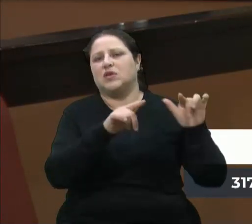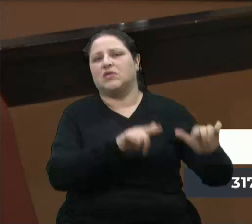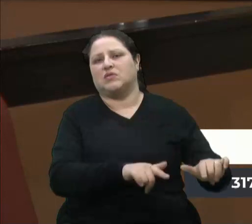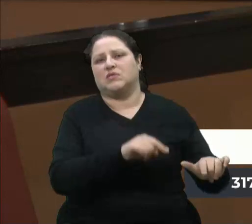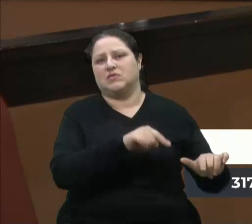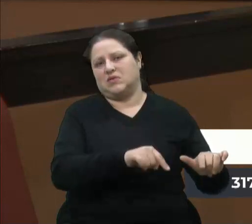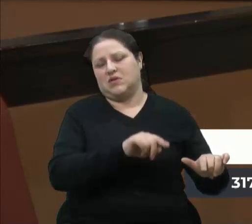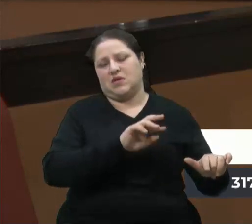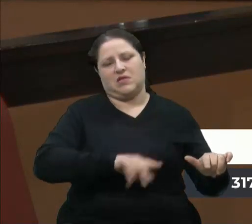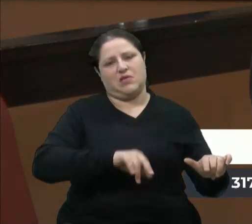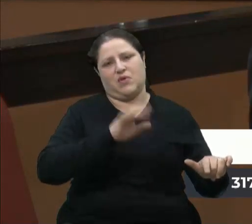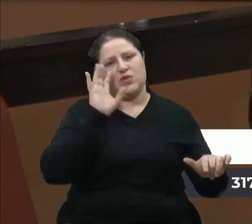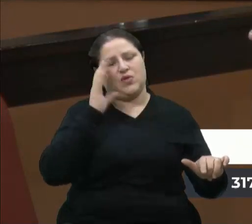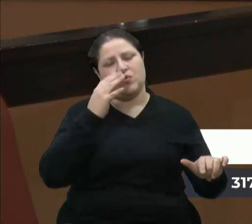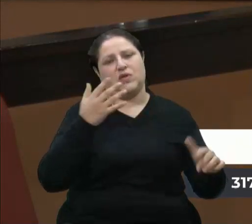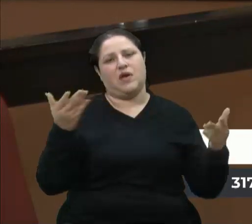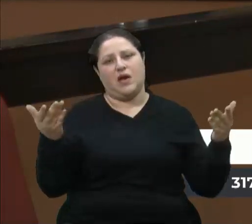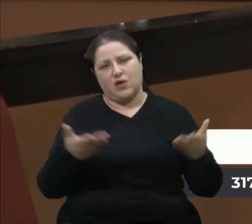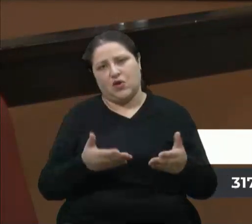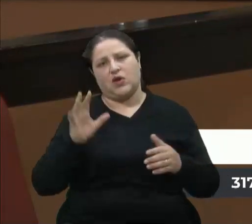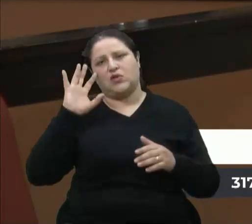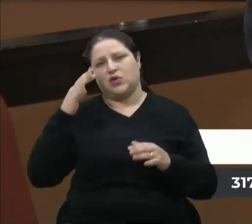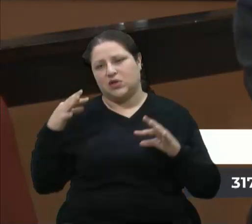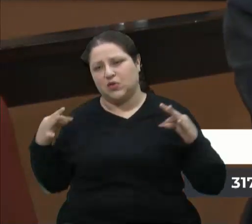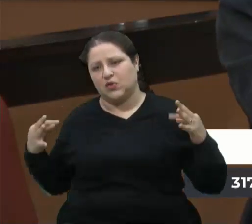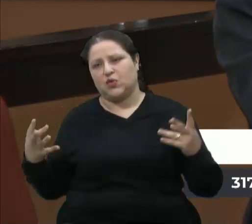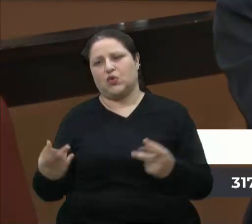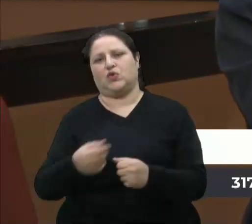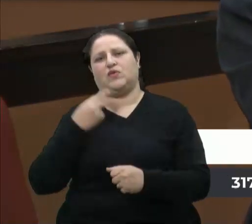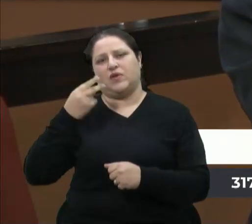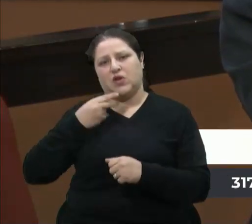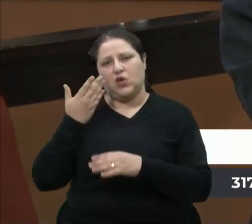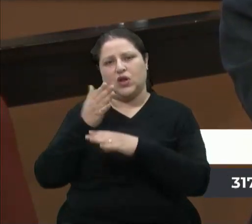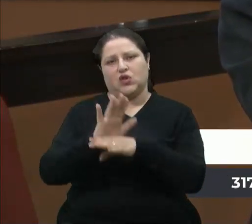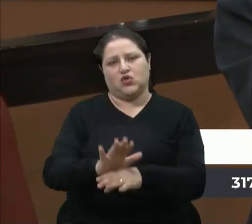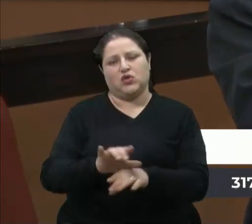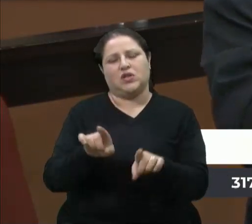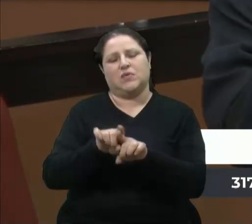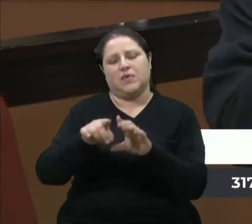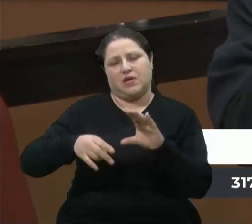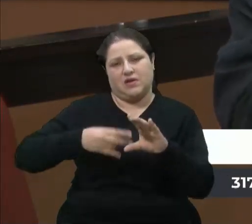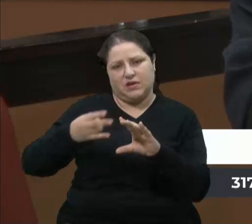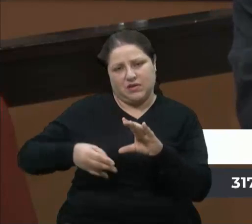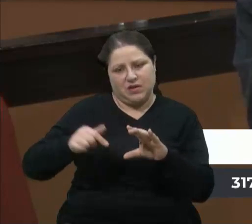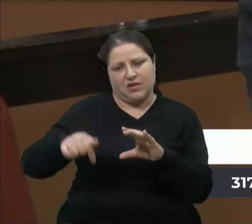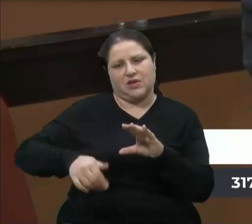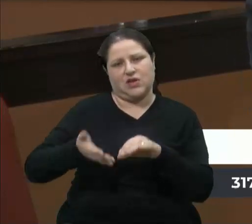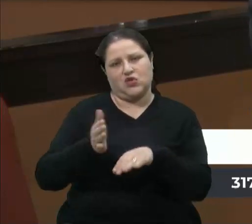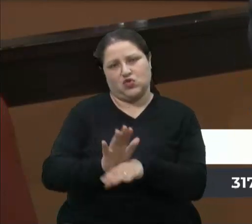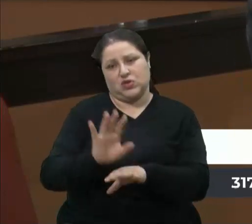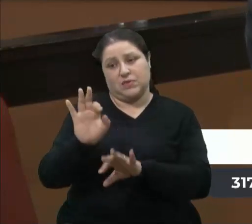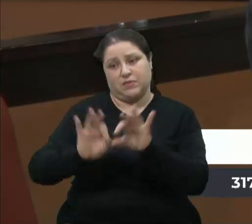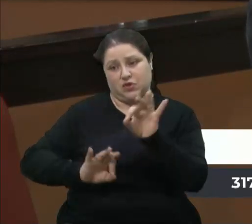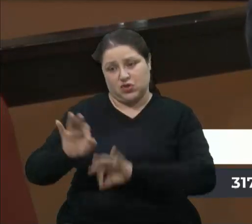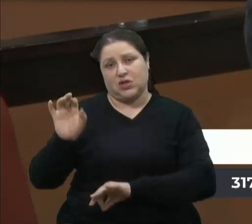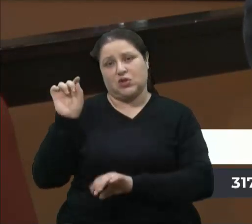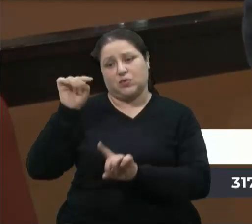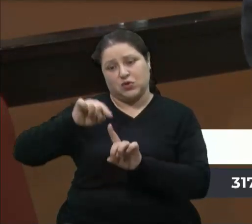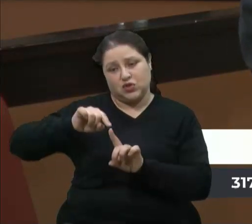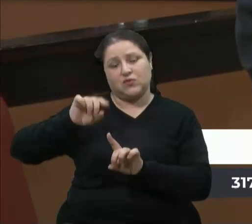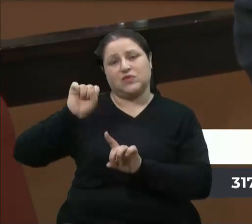solução. Solução agora com a ajuda de todos, inclusive desta casa. Num projeto sim de resolver o